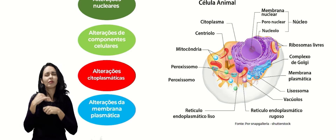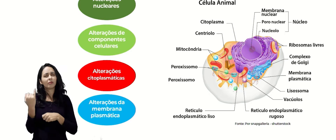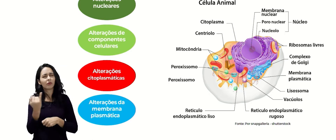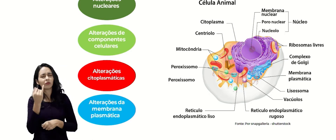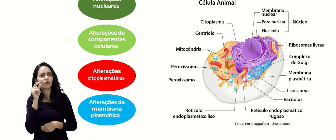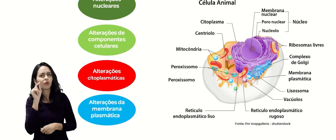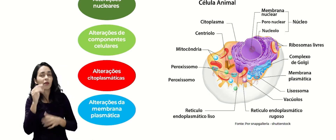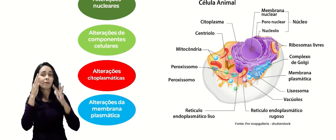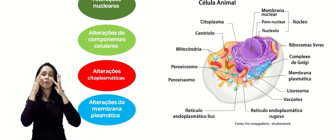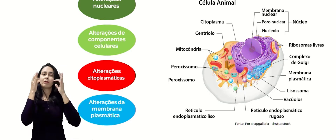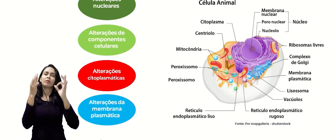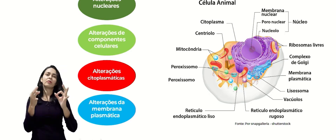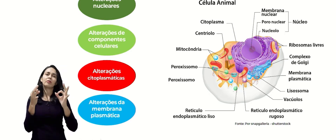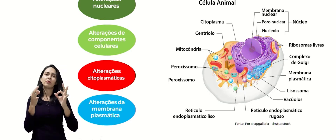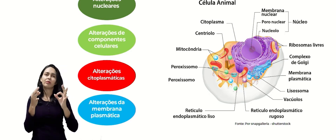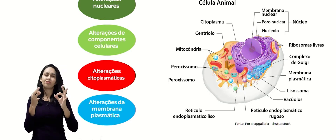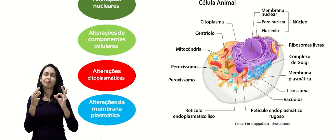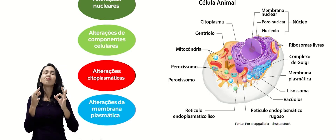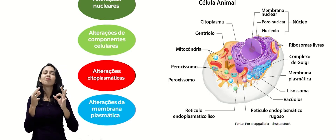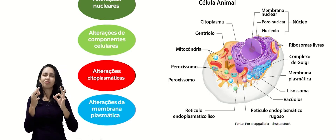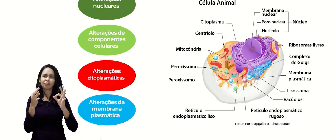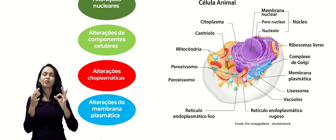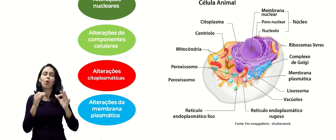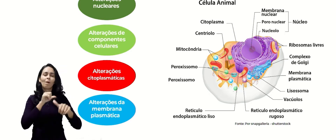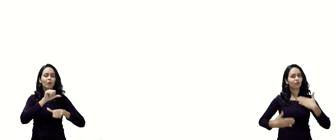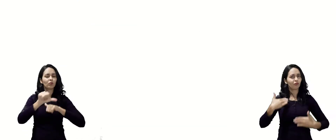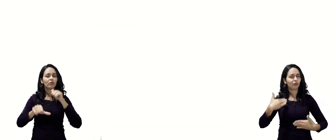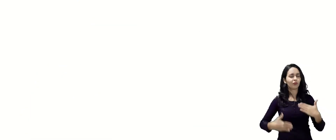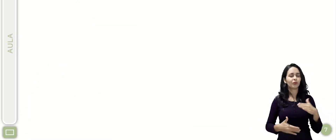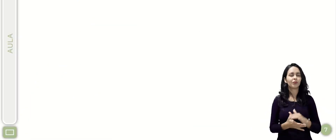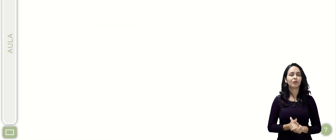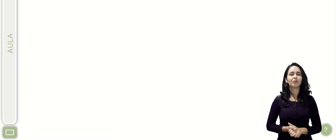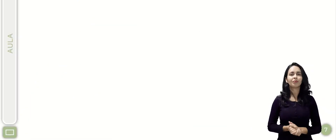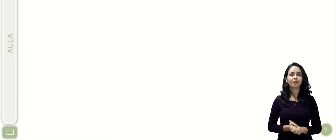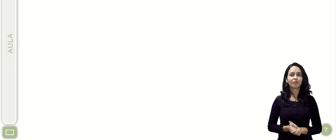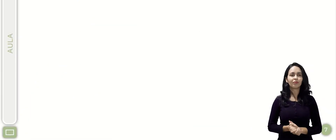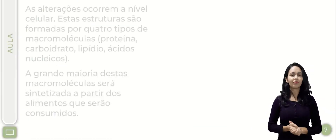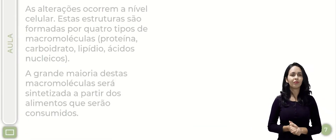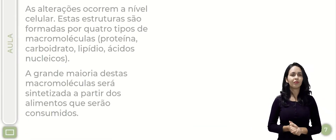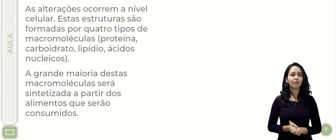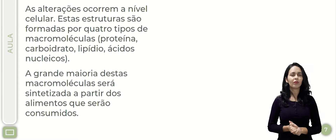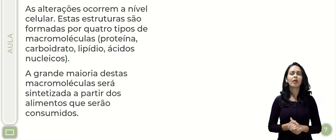isso precisamos ficar atento a essas alterações